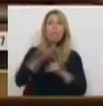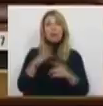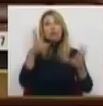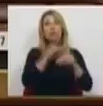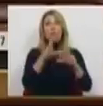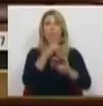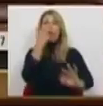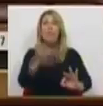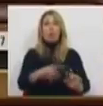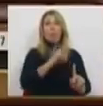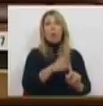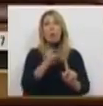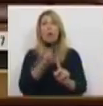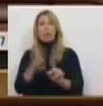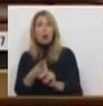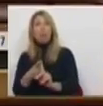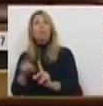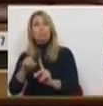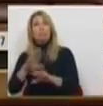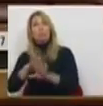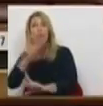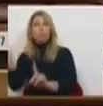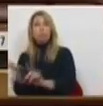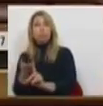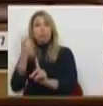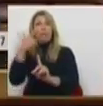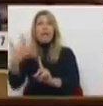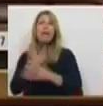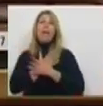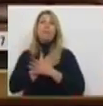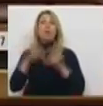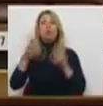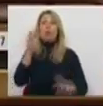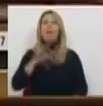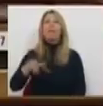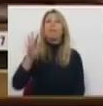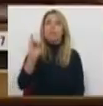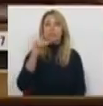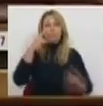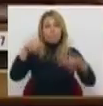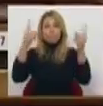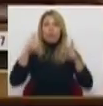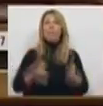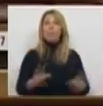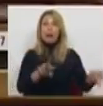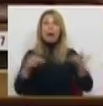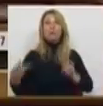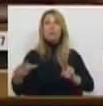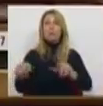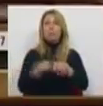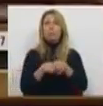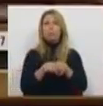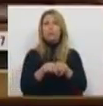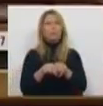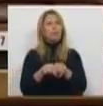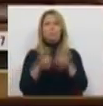pensões todos os anos por uma penalização destes amigos do FMI. Mostra bem que esta alteração de política não pode